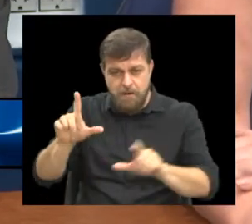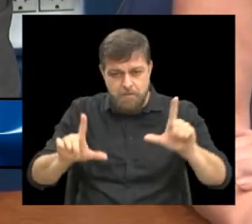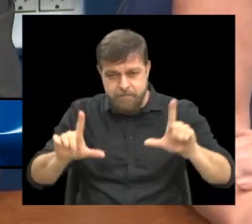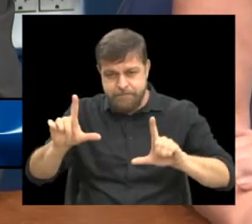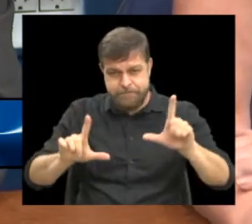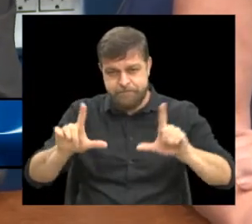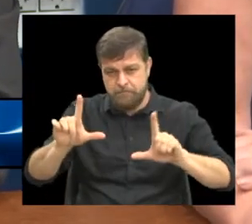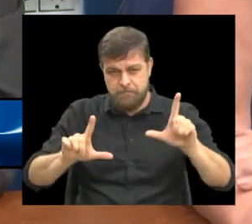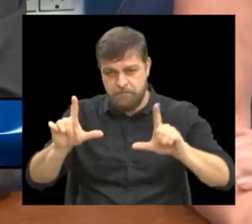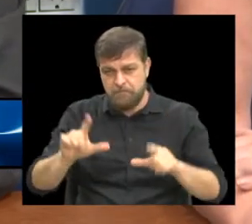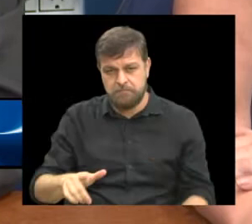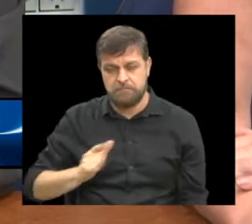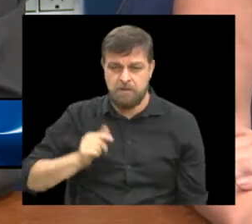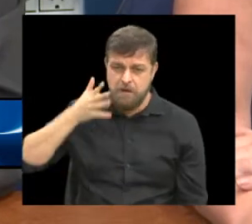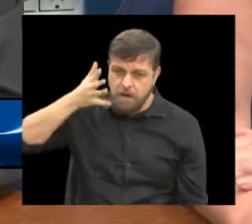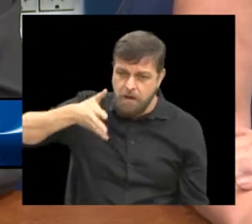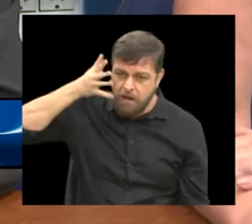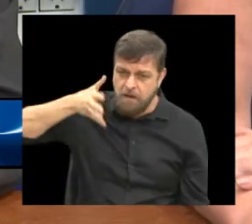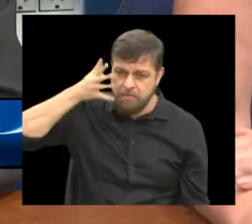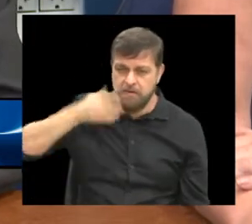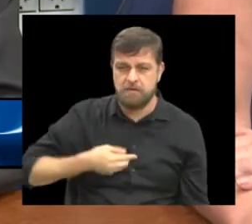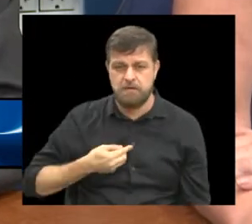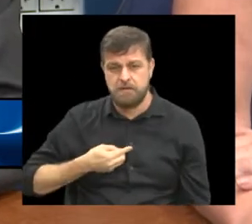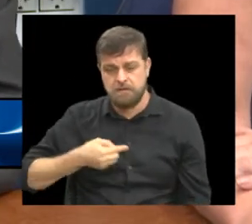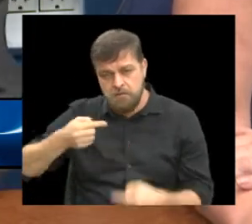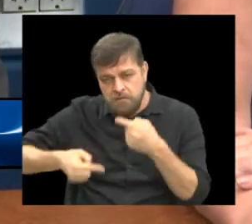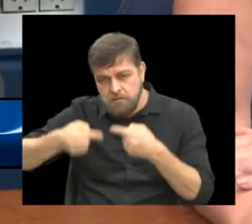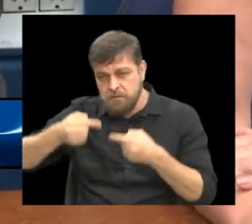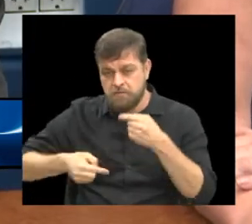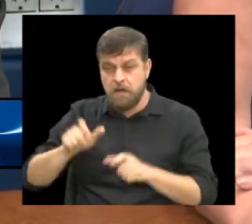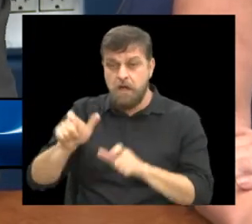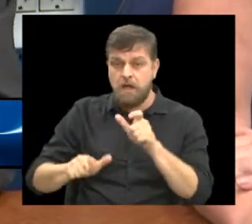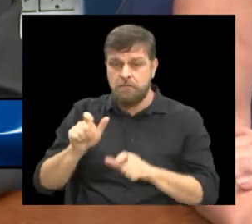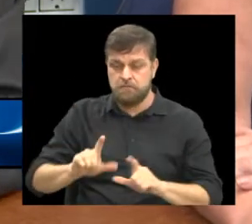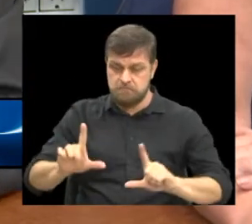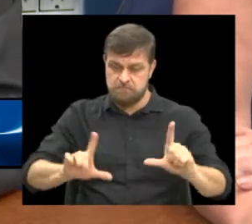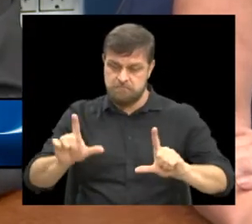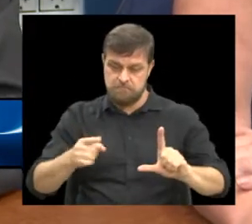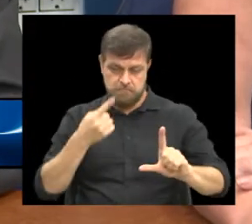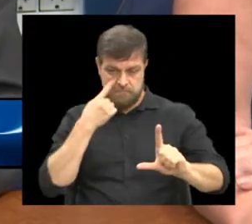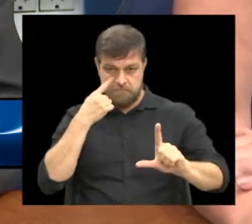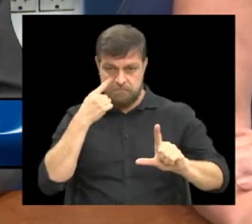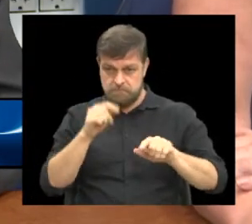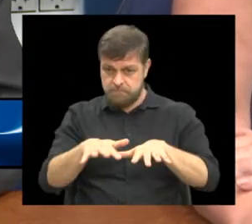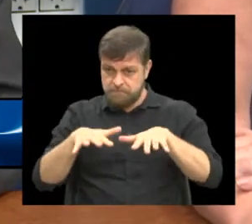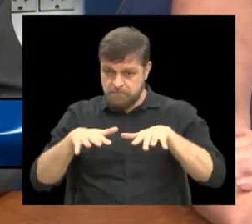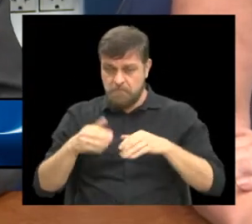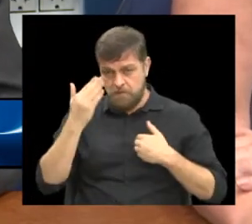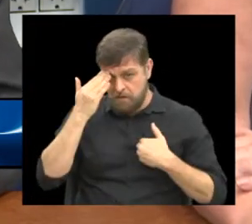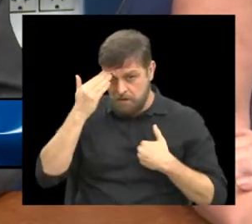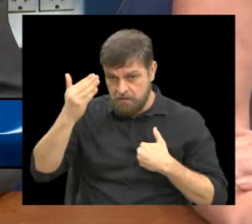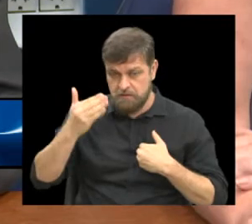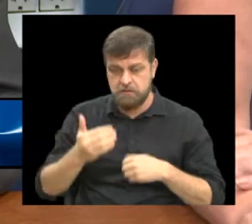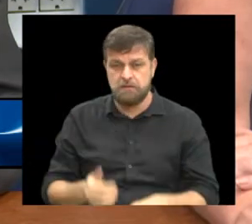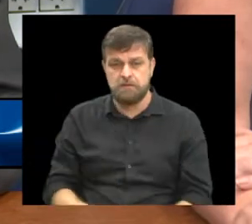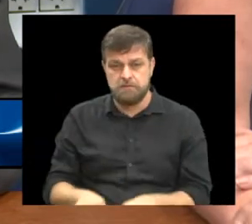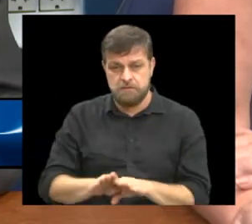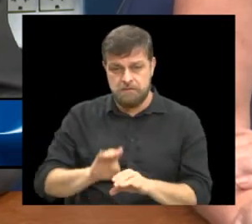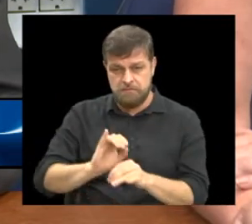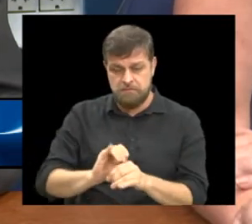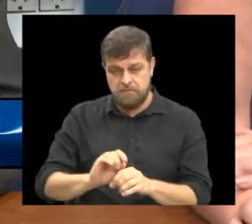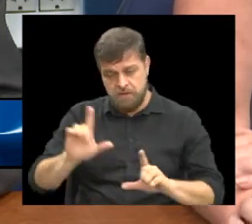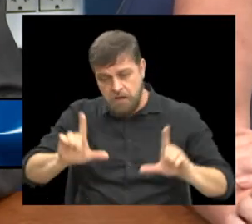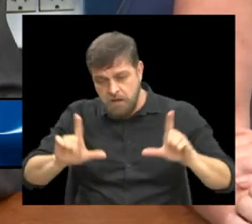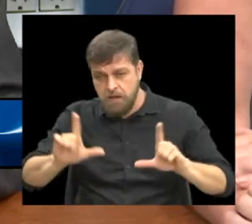várias palestras, várias conversas, que as pessoas possam nos ouvir bem. Agradeço vocês que estão nos assistindo também pela